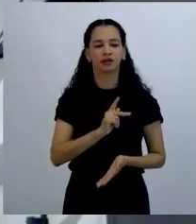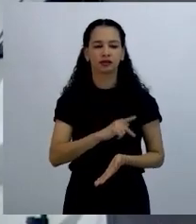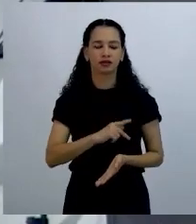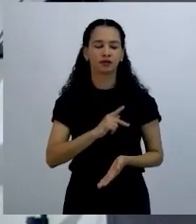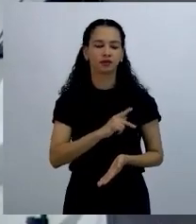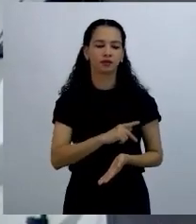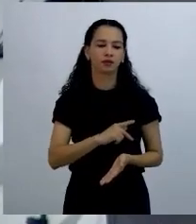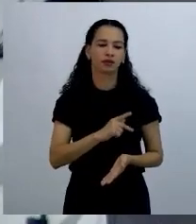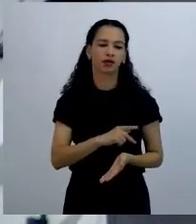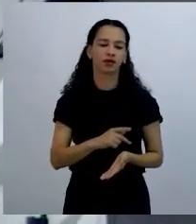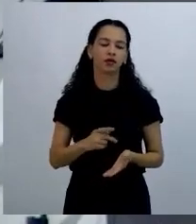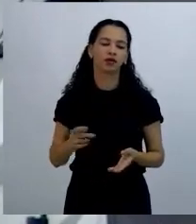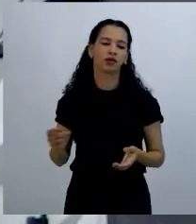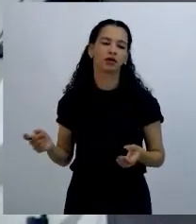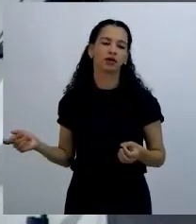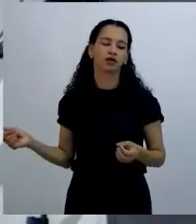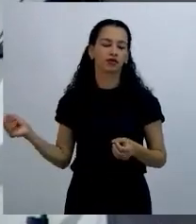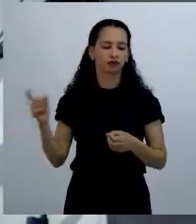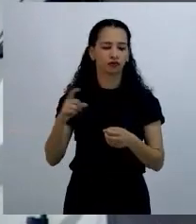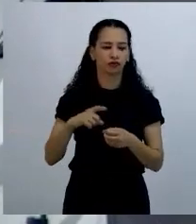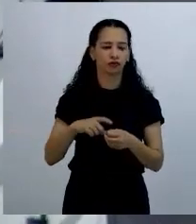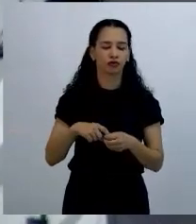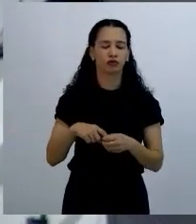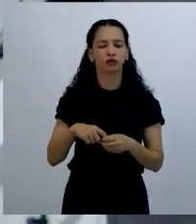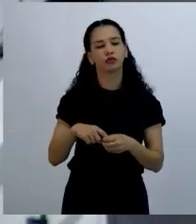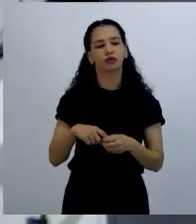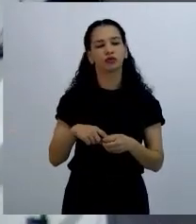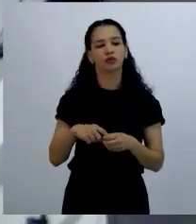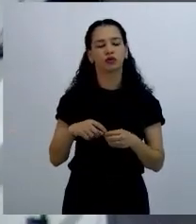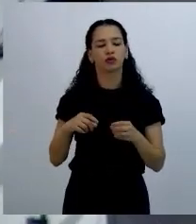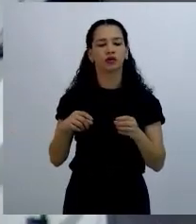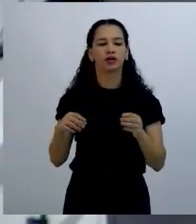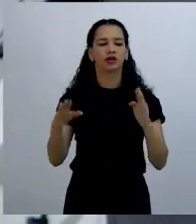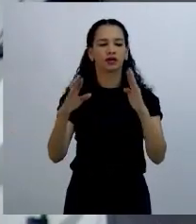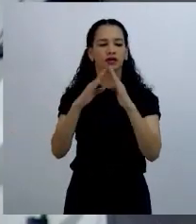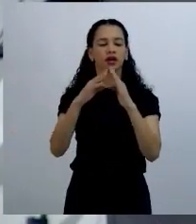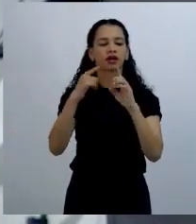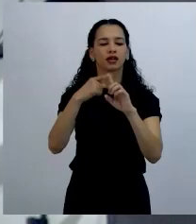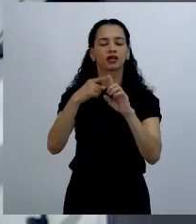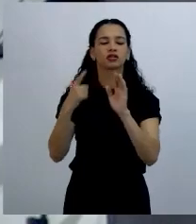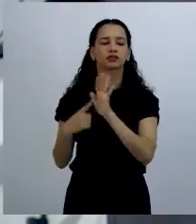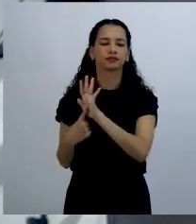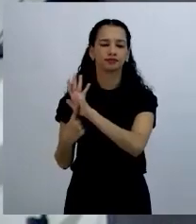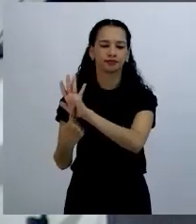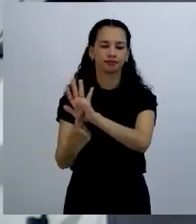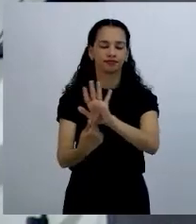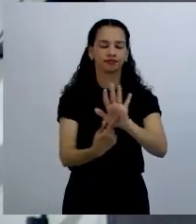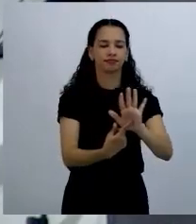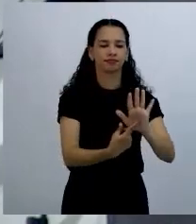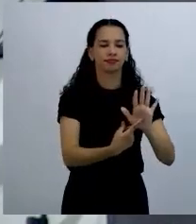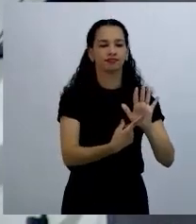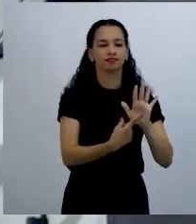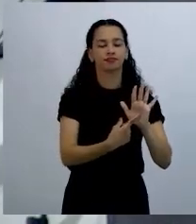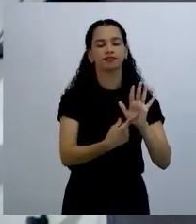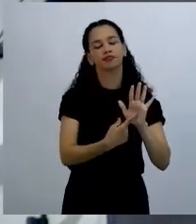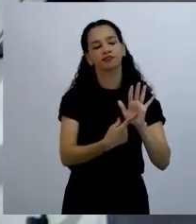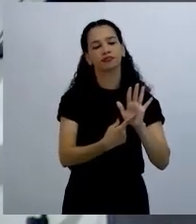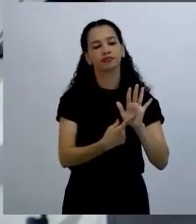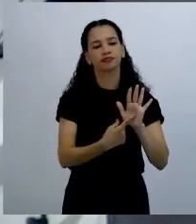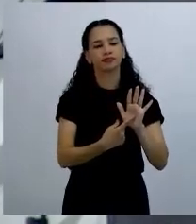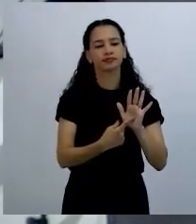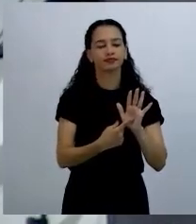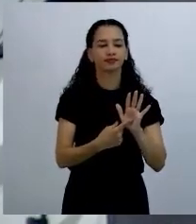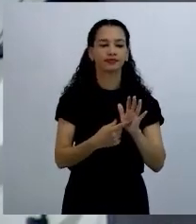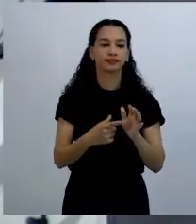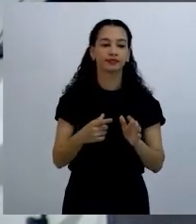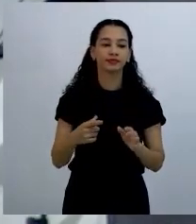e um dia eu preguei sobre vocês na igreja e o povo da igreja sorriu quando lembrou de vocês duas eu até aqui eu já vi mas com